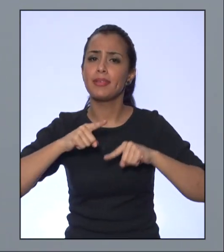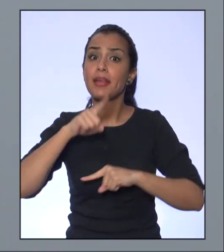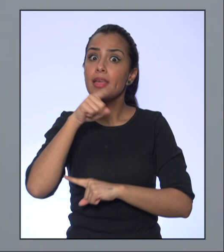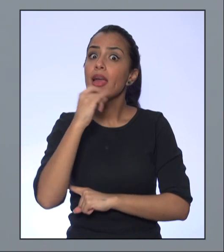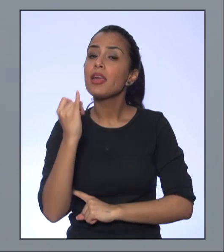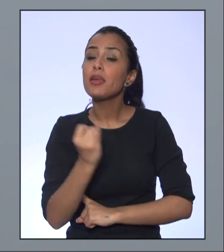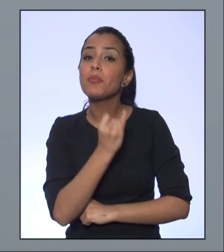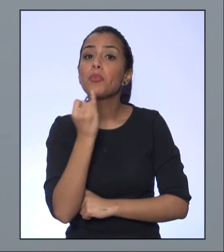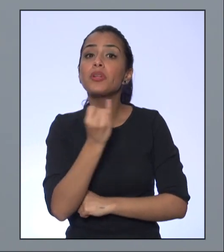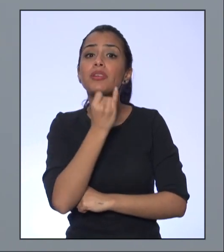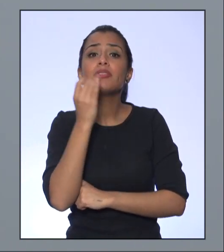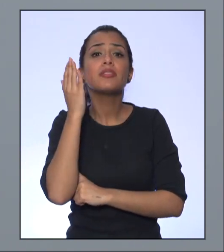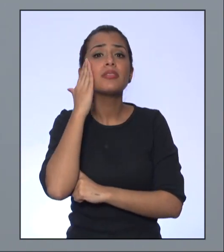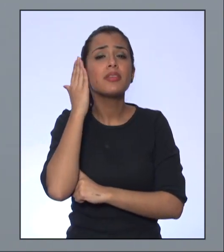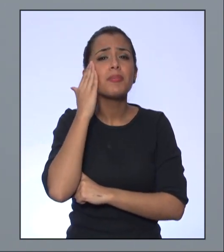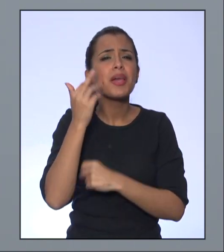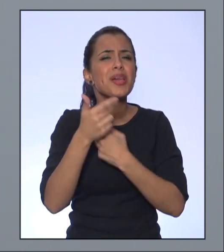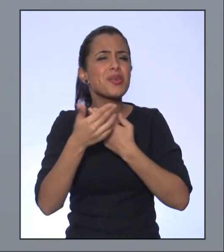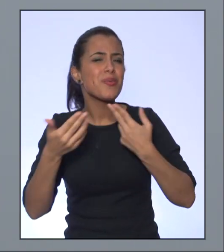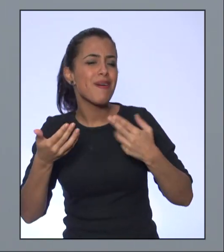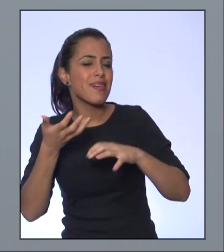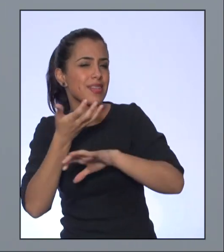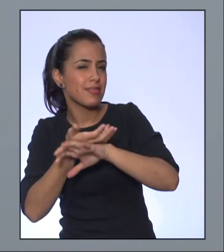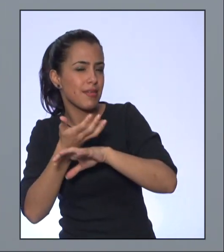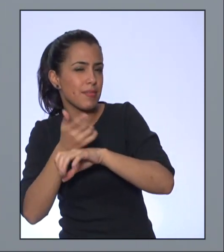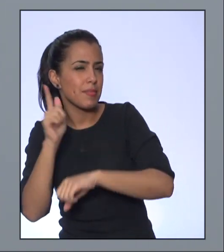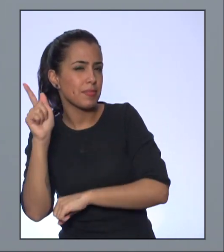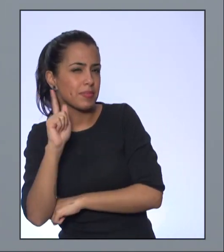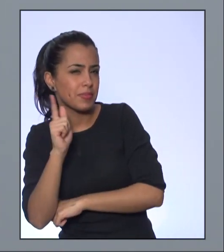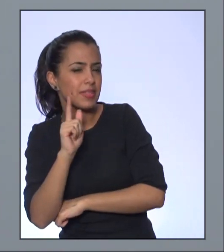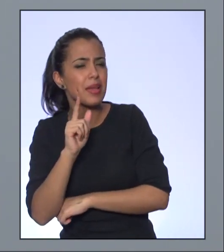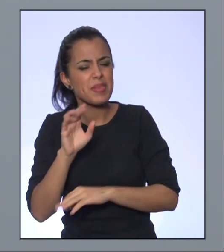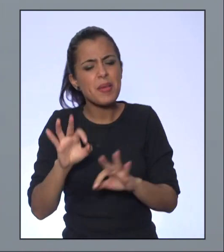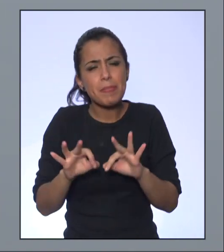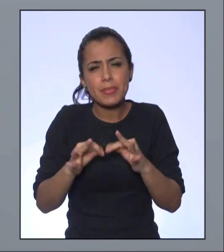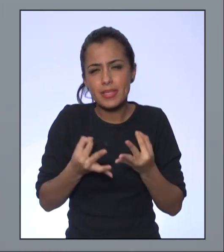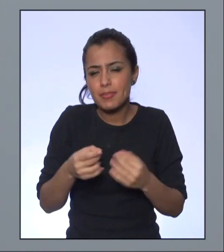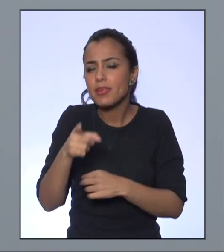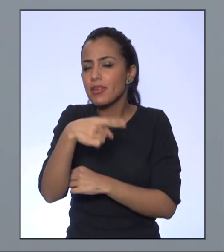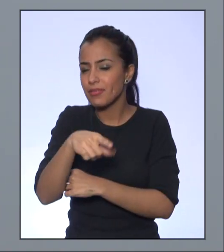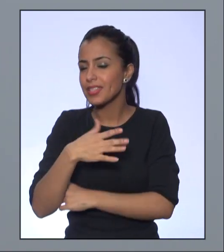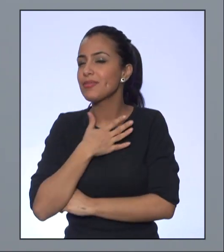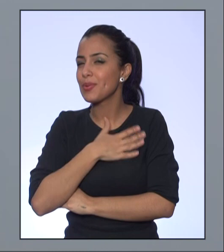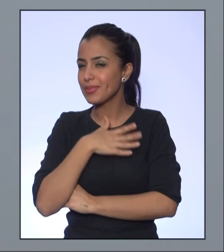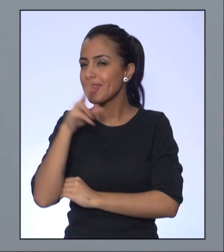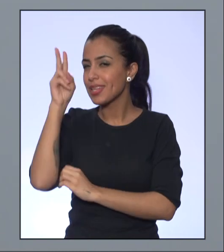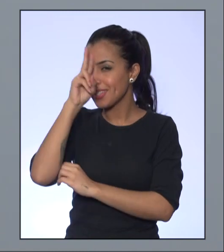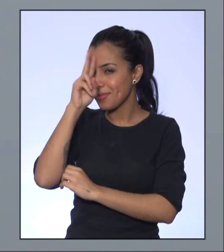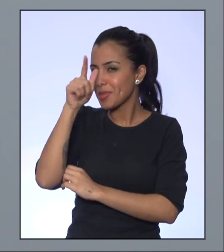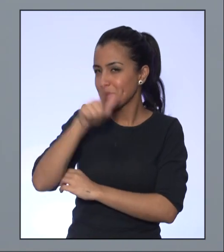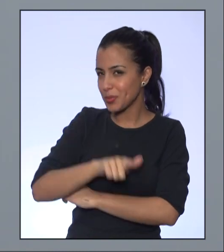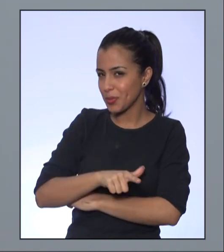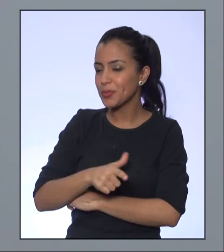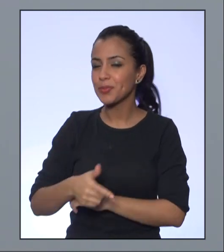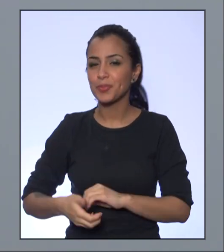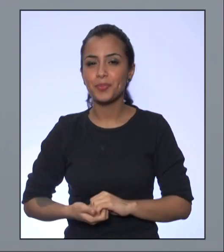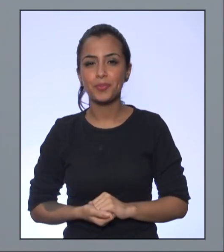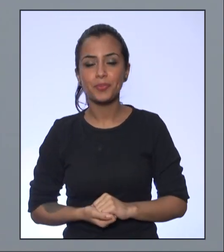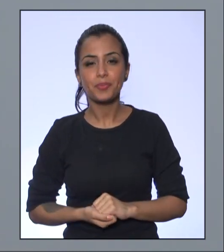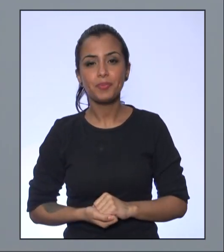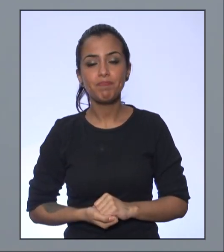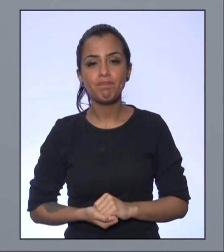conceitos cartográficos, mas bem simples, uma coisa bem bacana que vocês vão gostar de relembrar. Bom, a